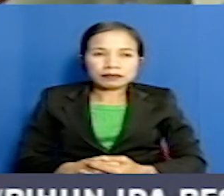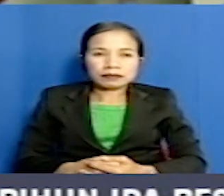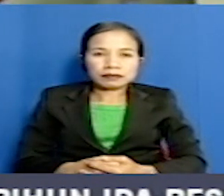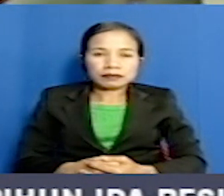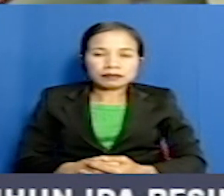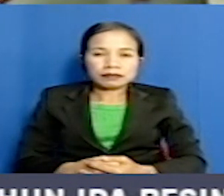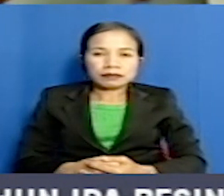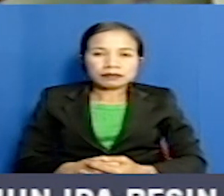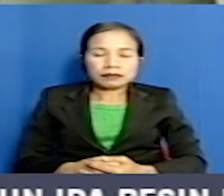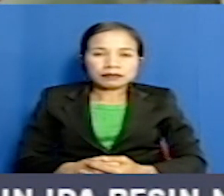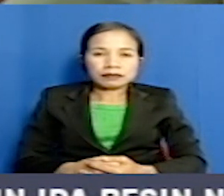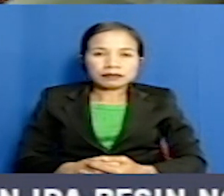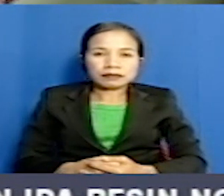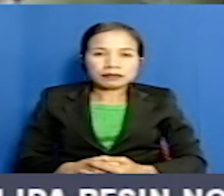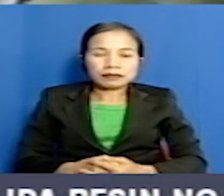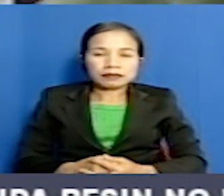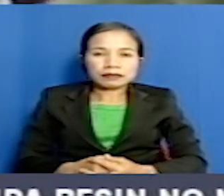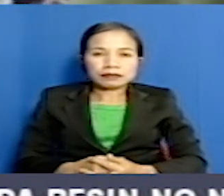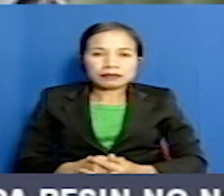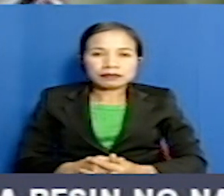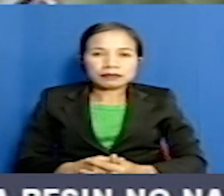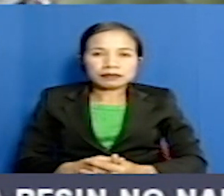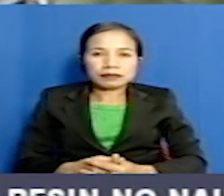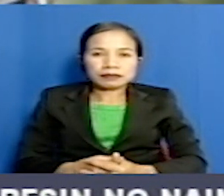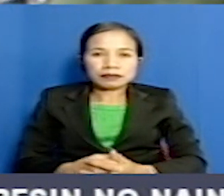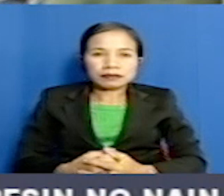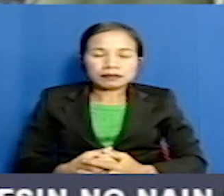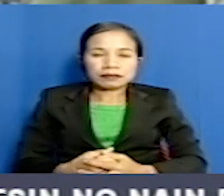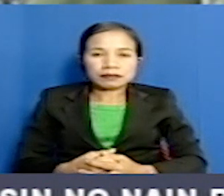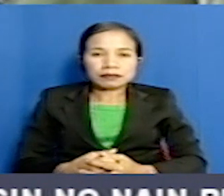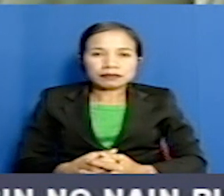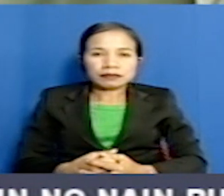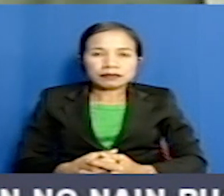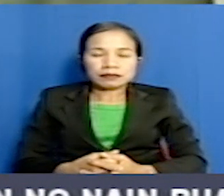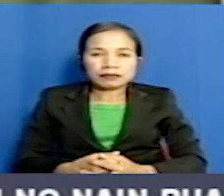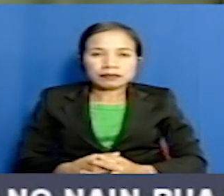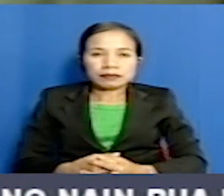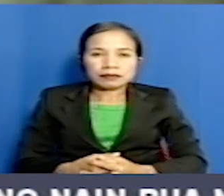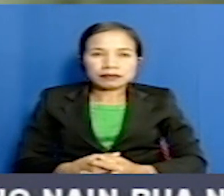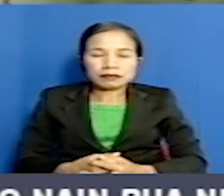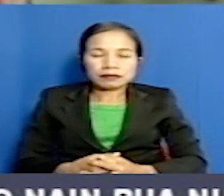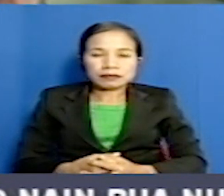a mostra, portanto, a passagem de cargo da área geral, setor de fogo.